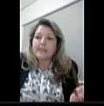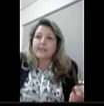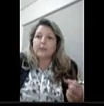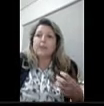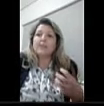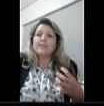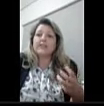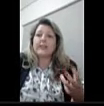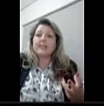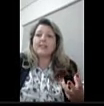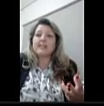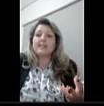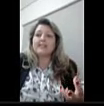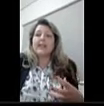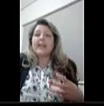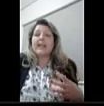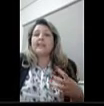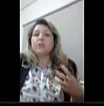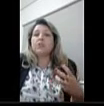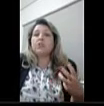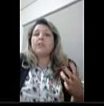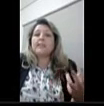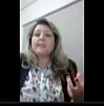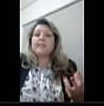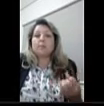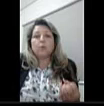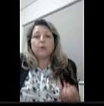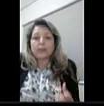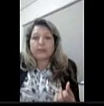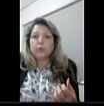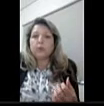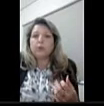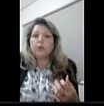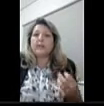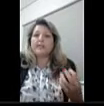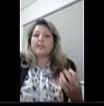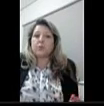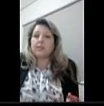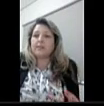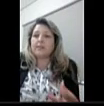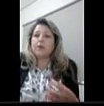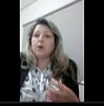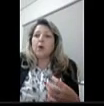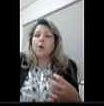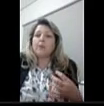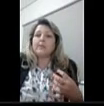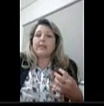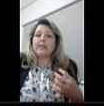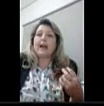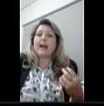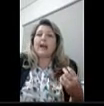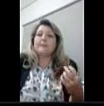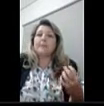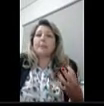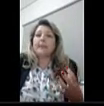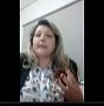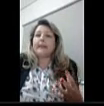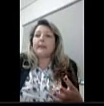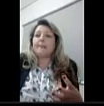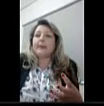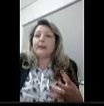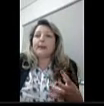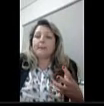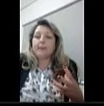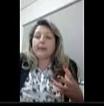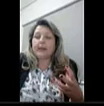informação. então, às vezes, eles utilizam o gravador, às vezes, utilizam o celular, né?